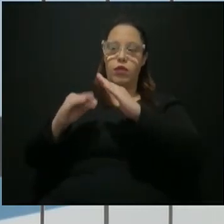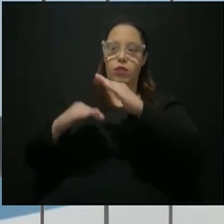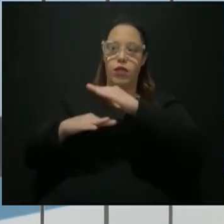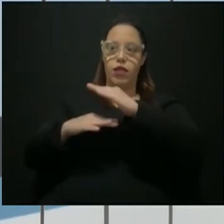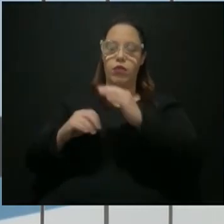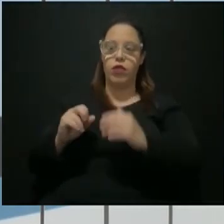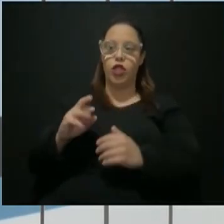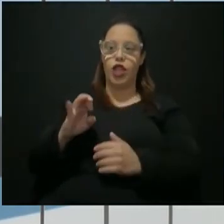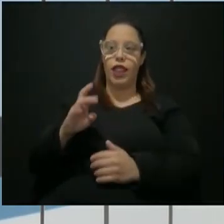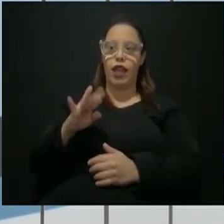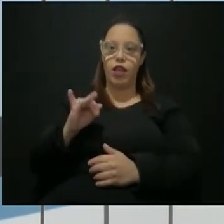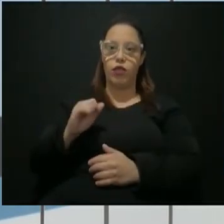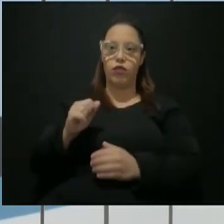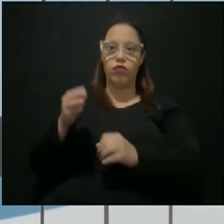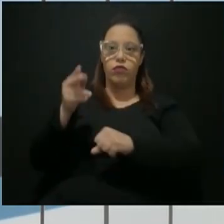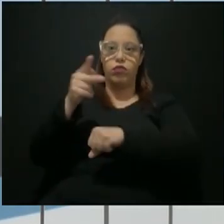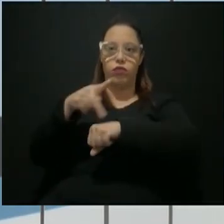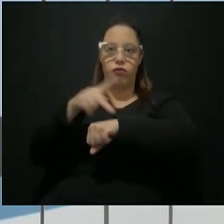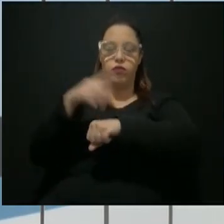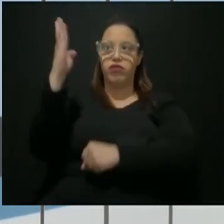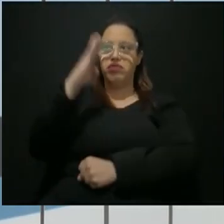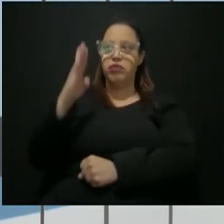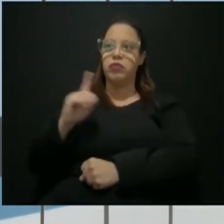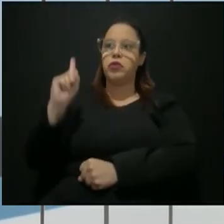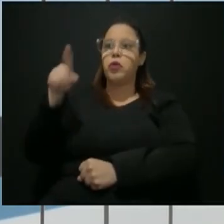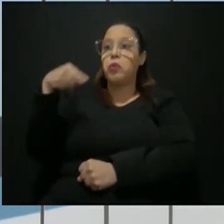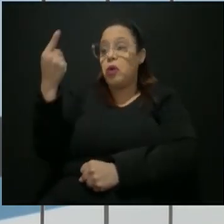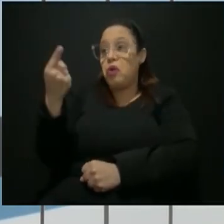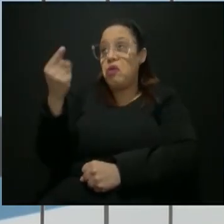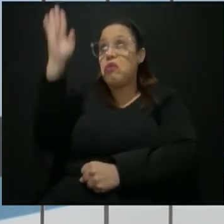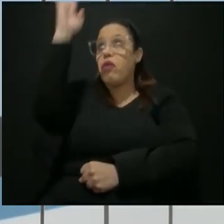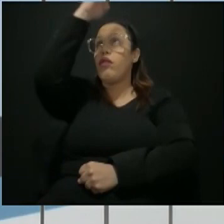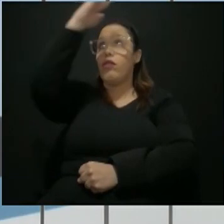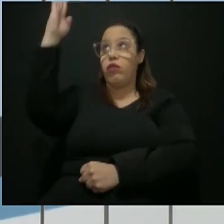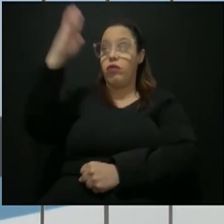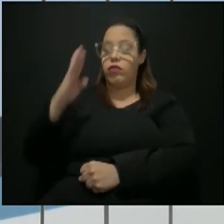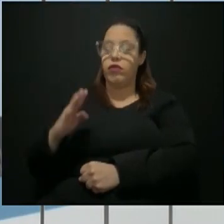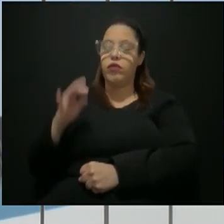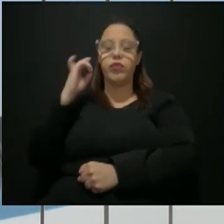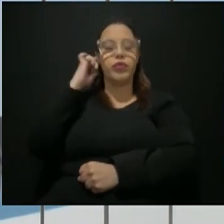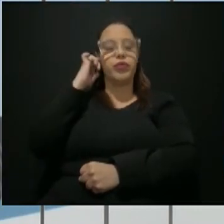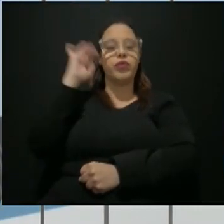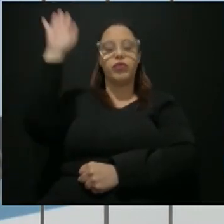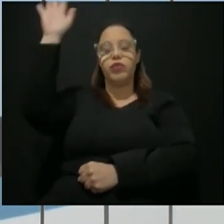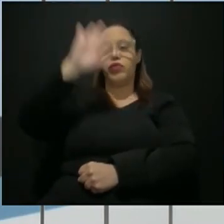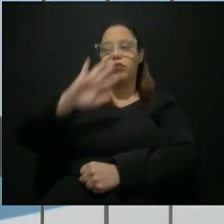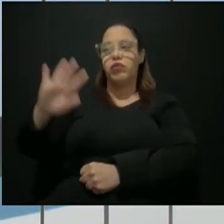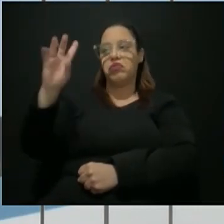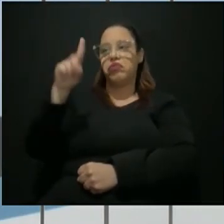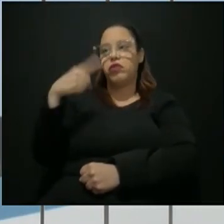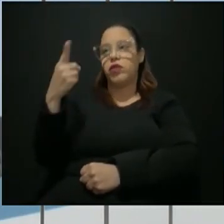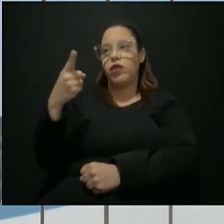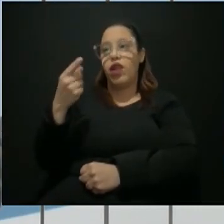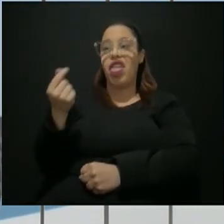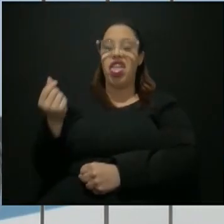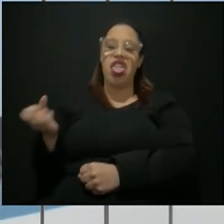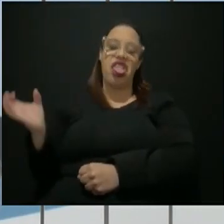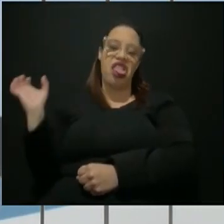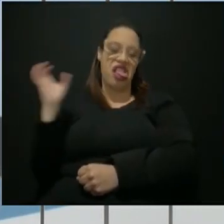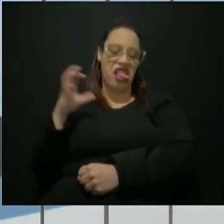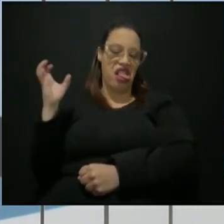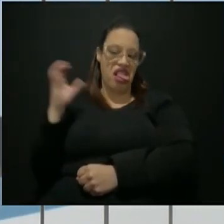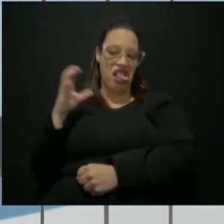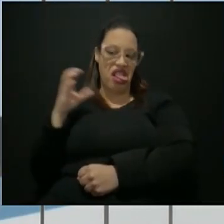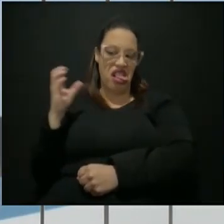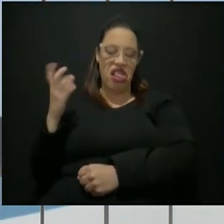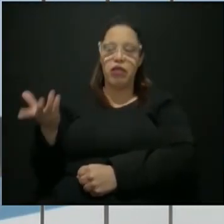outros países da América Latina, está passando por este processo sem antes ter ficado rico, né, sem antes ter completado o seu